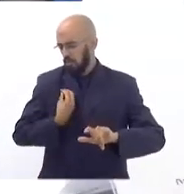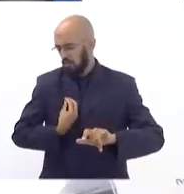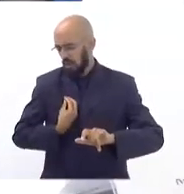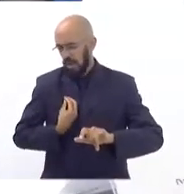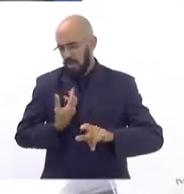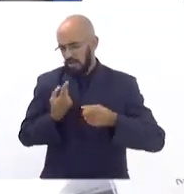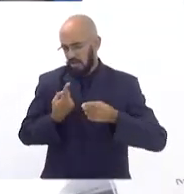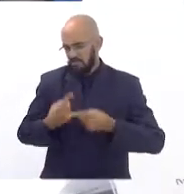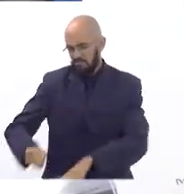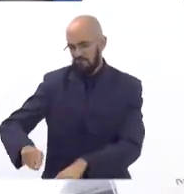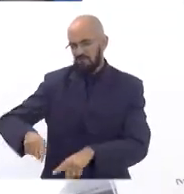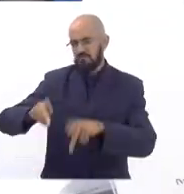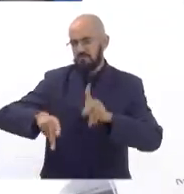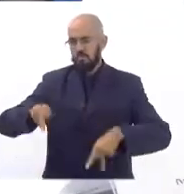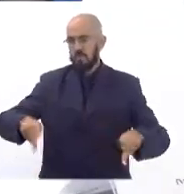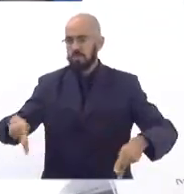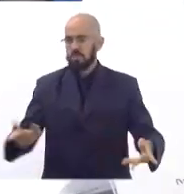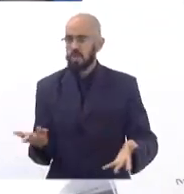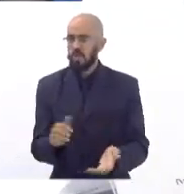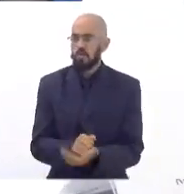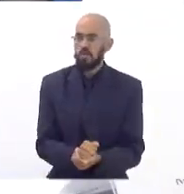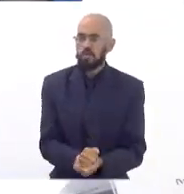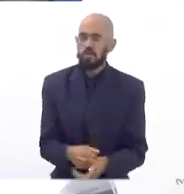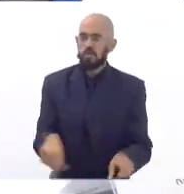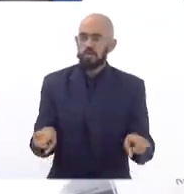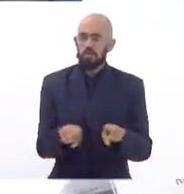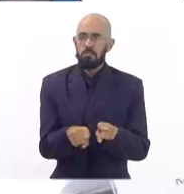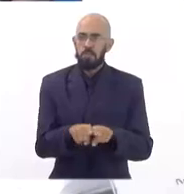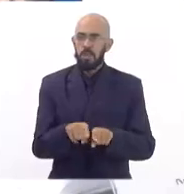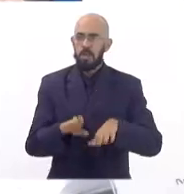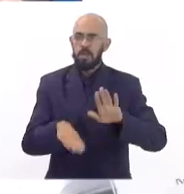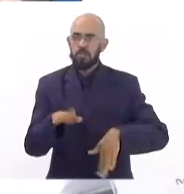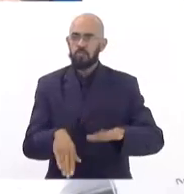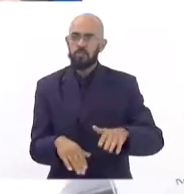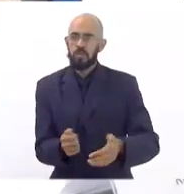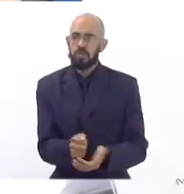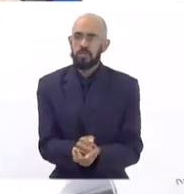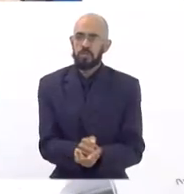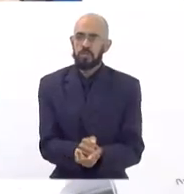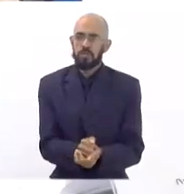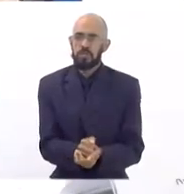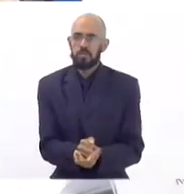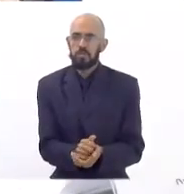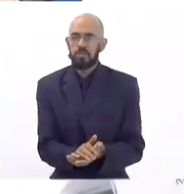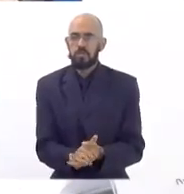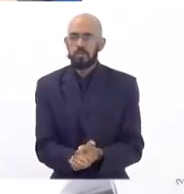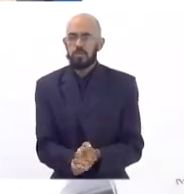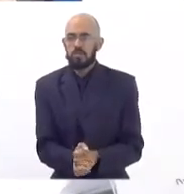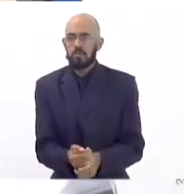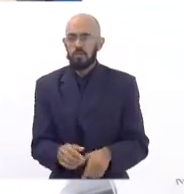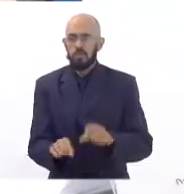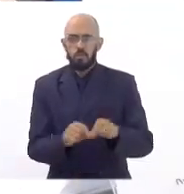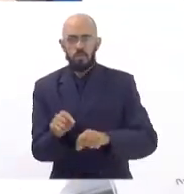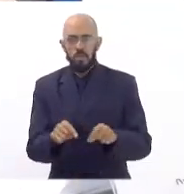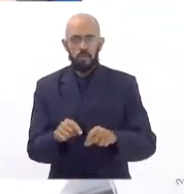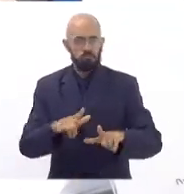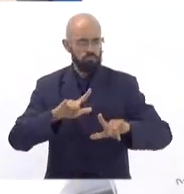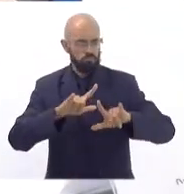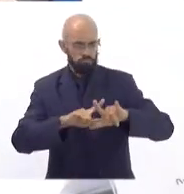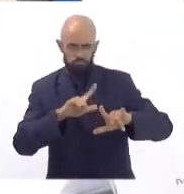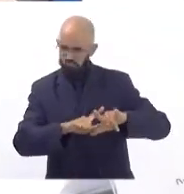agridem as pessoas que as pessoas são são é por mim Quem sofre vários tipos de violência o narcotráfico ali